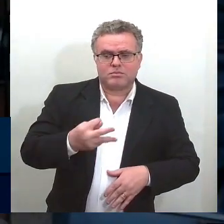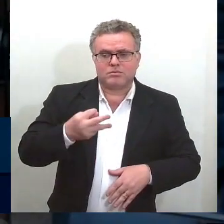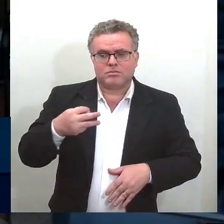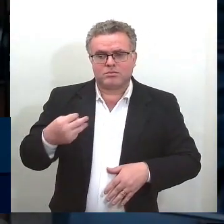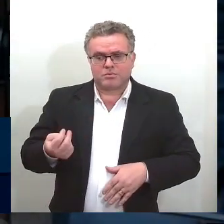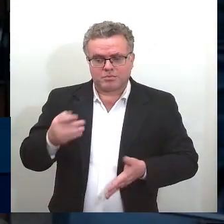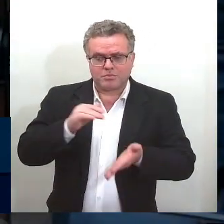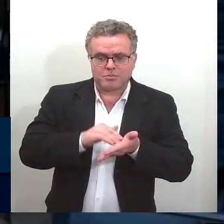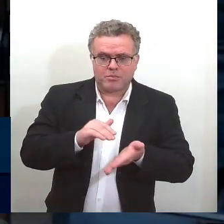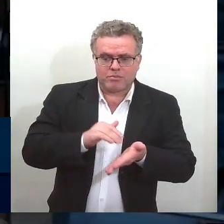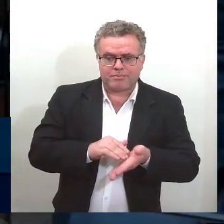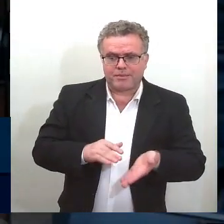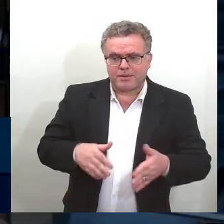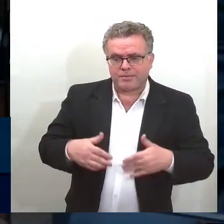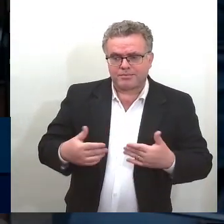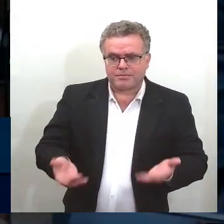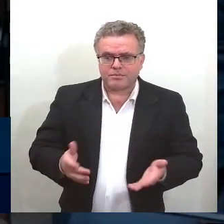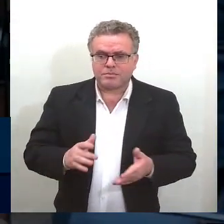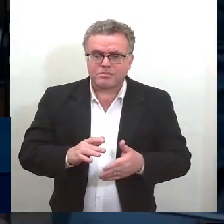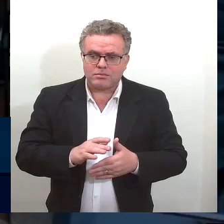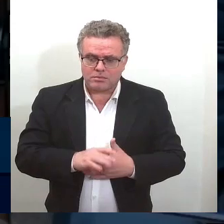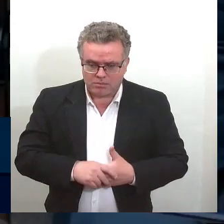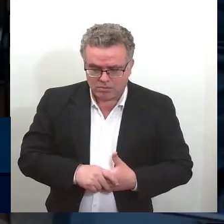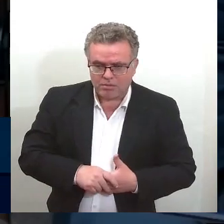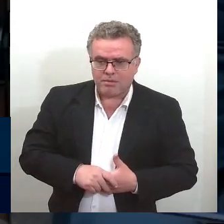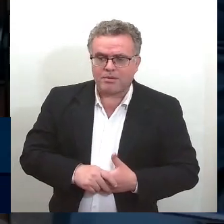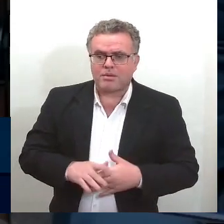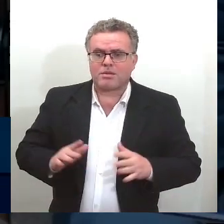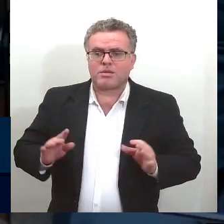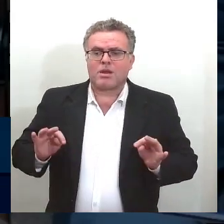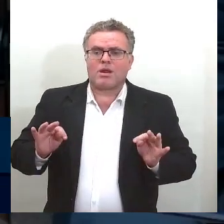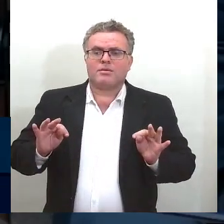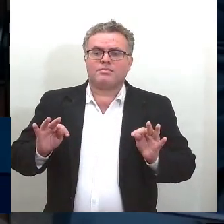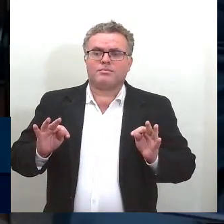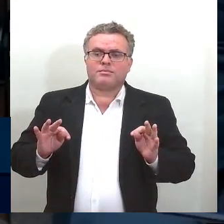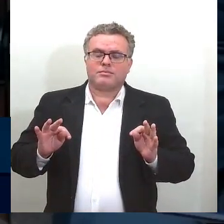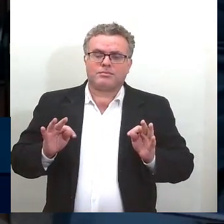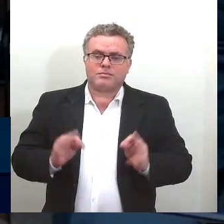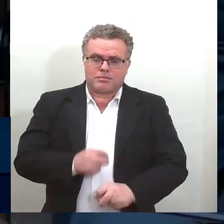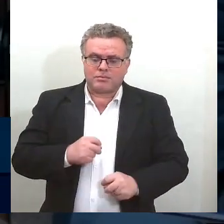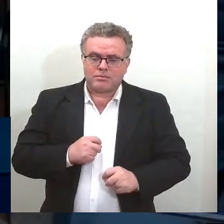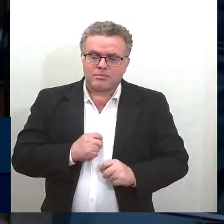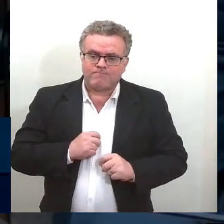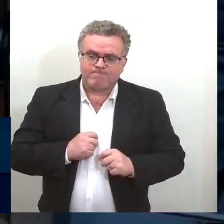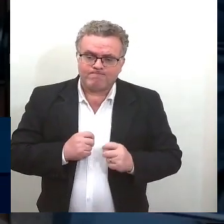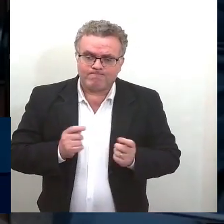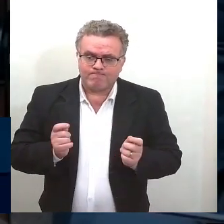as pastas todas, de todos os secretários muito bem escolhidos. Então,